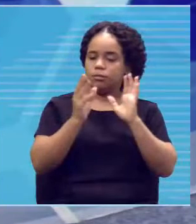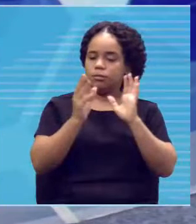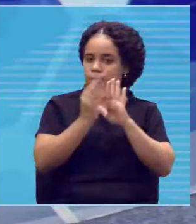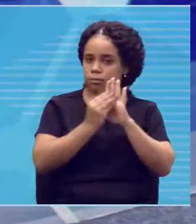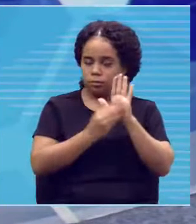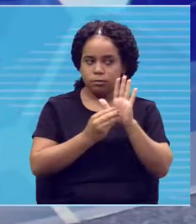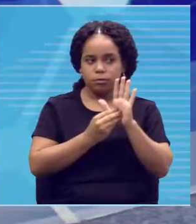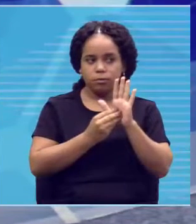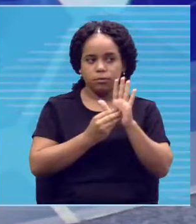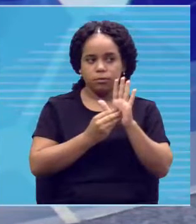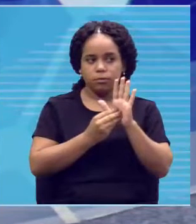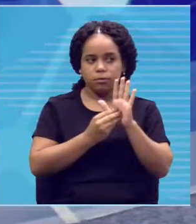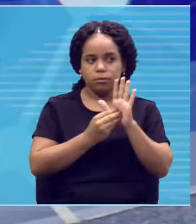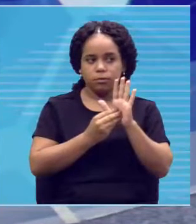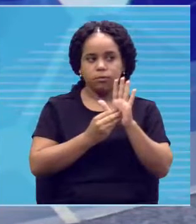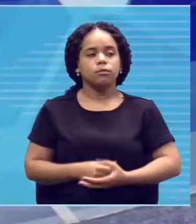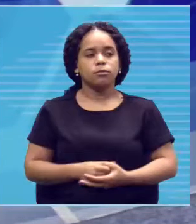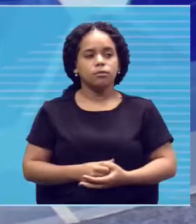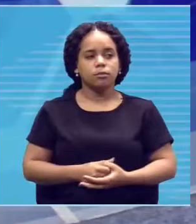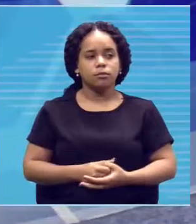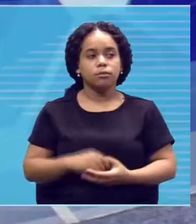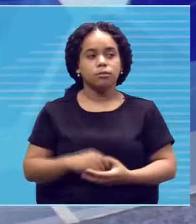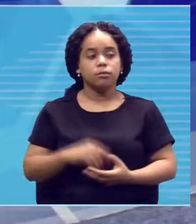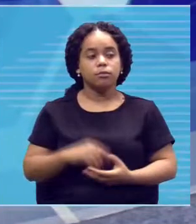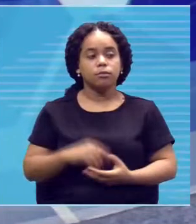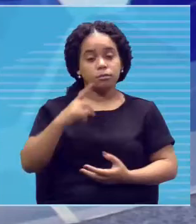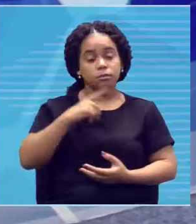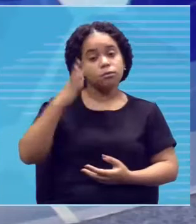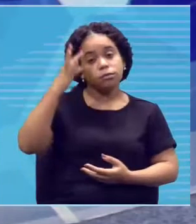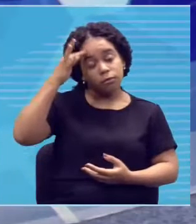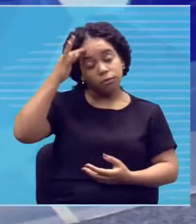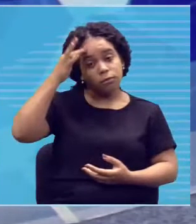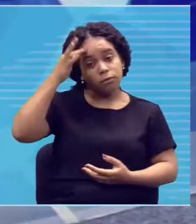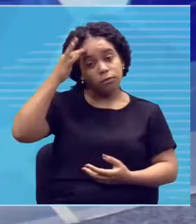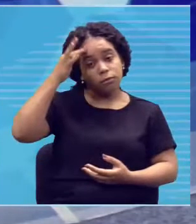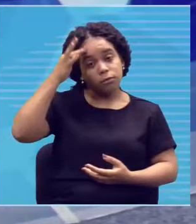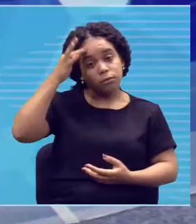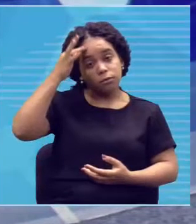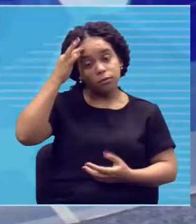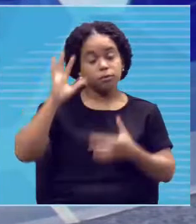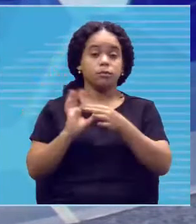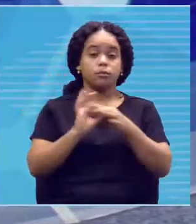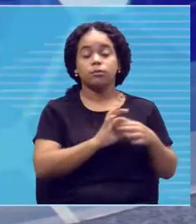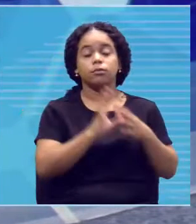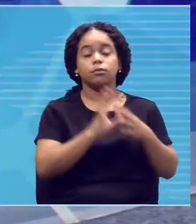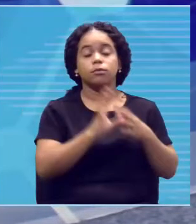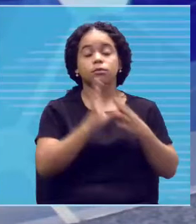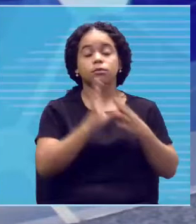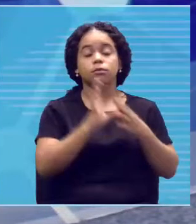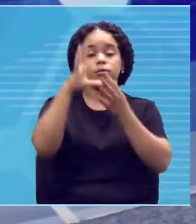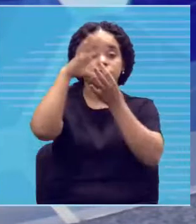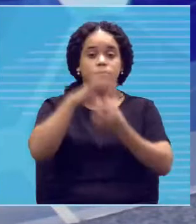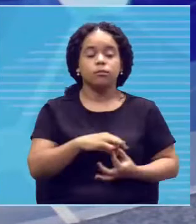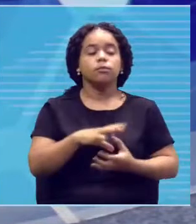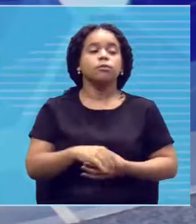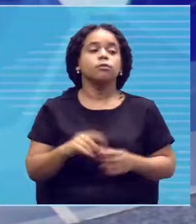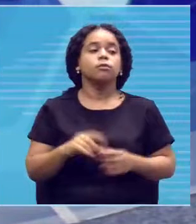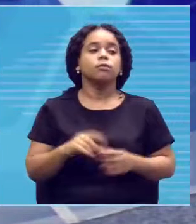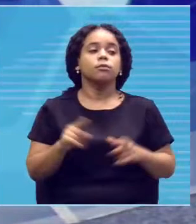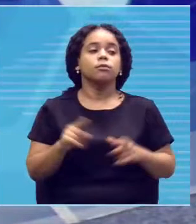na do da teoria da Coesão e da coerência